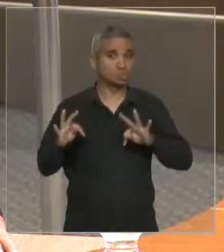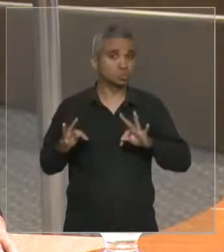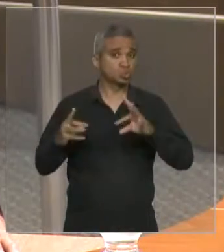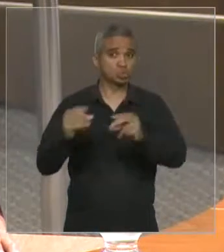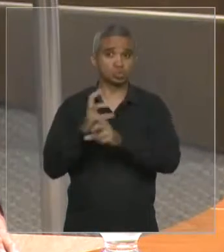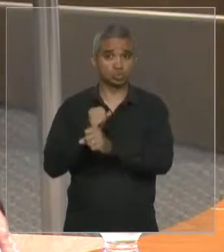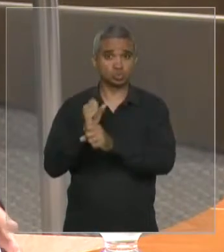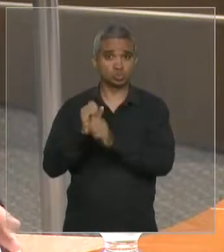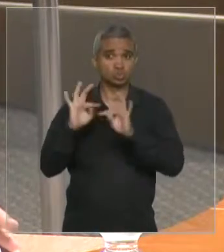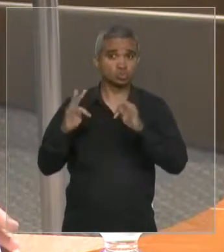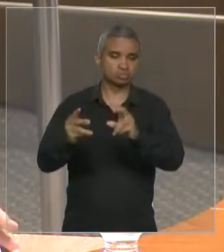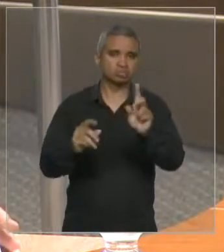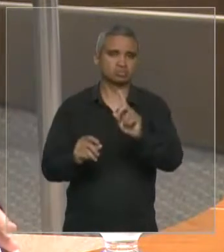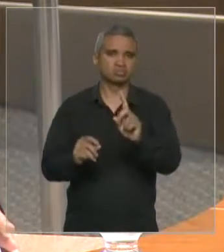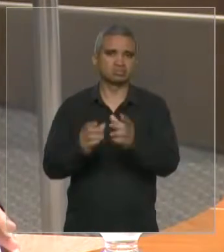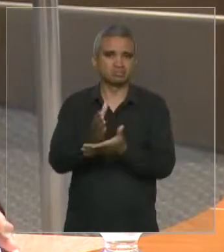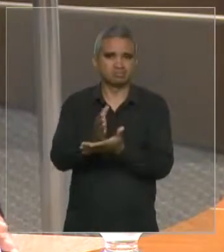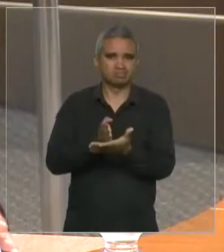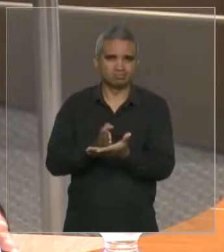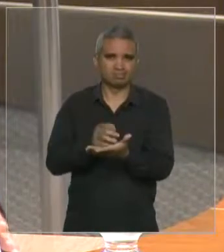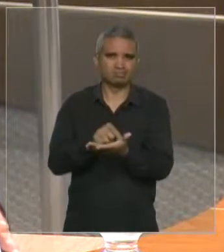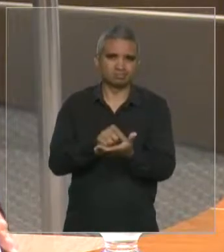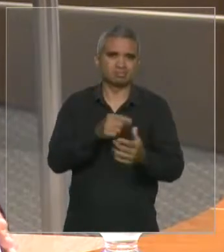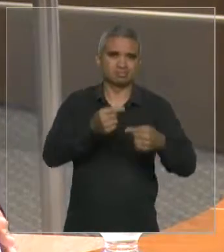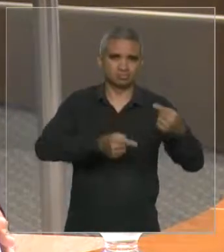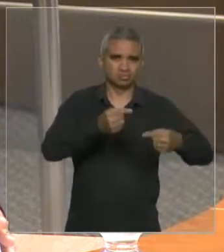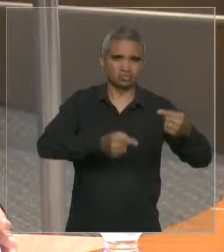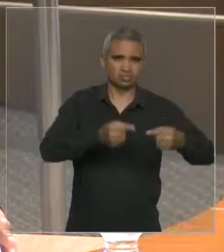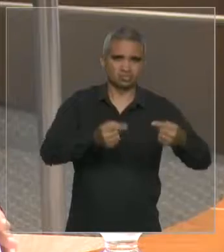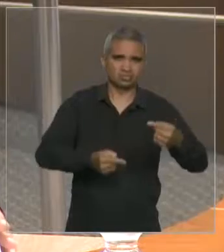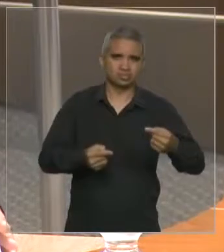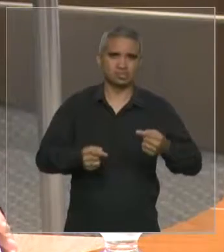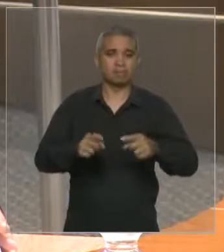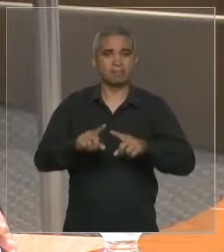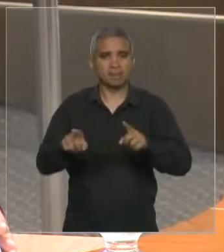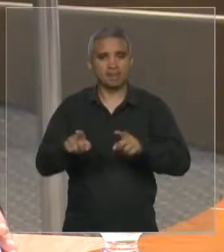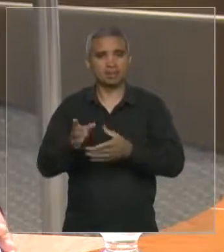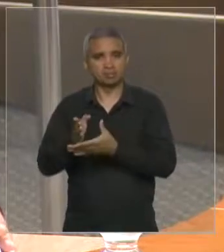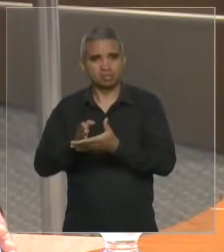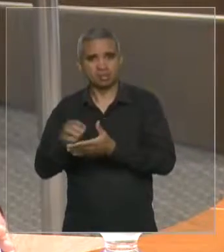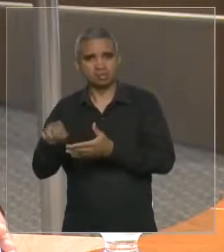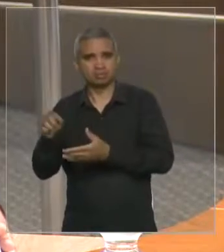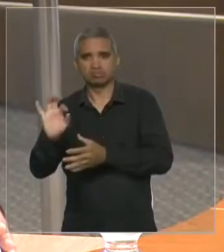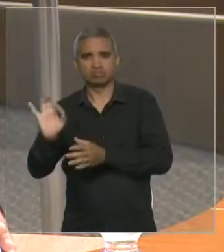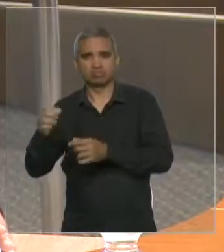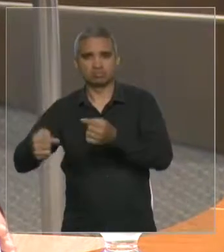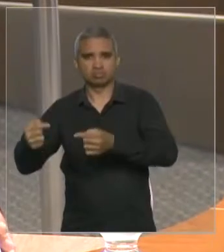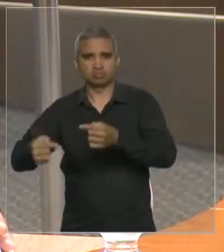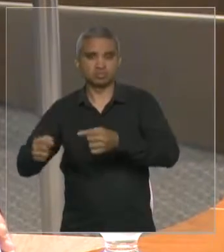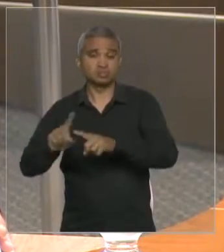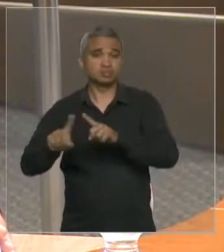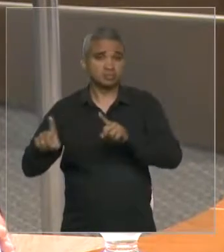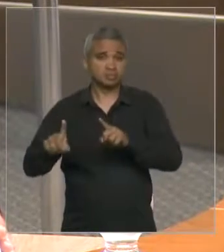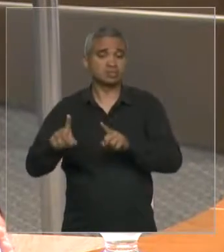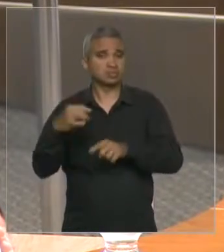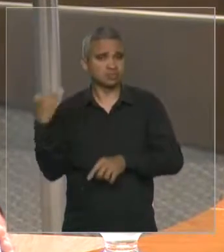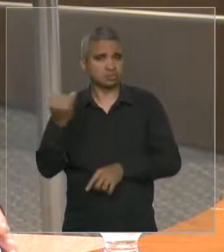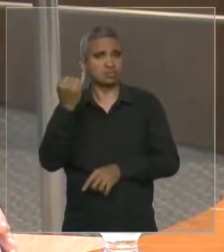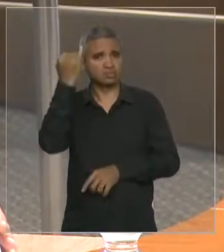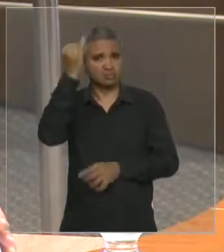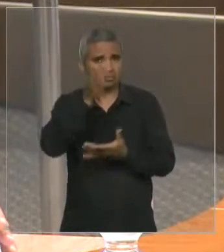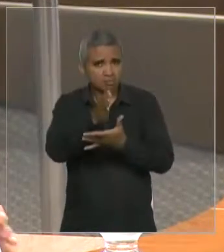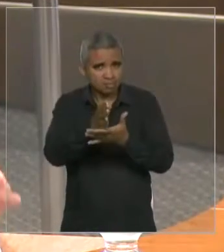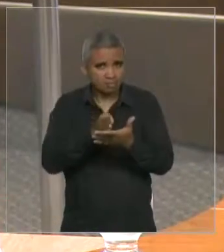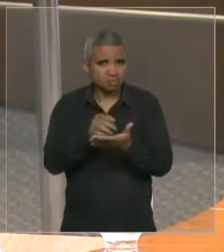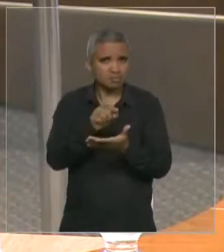são poucas experiências que se tem de discussão de orçamento de forma participativa,